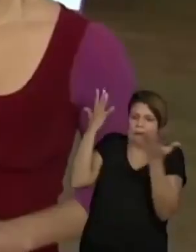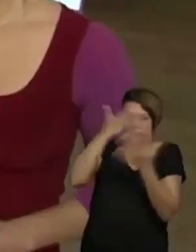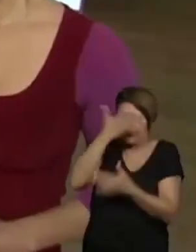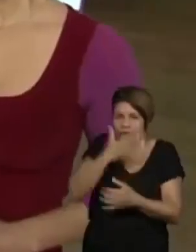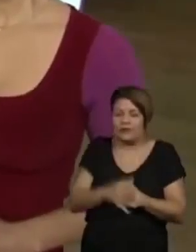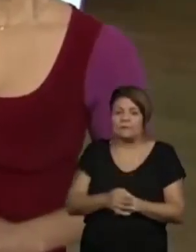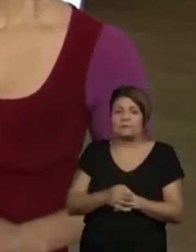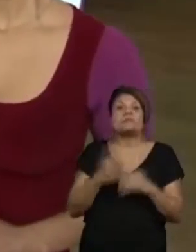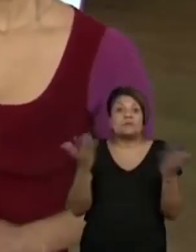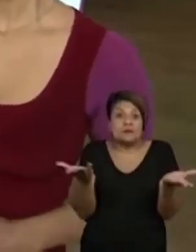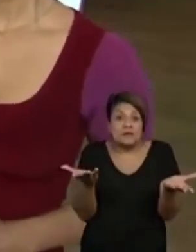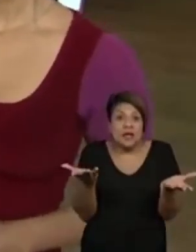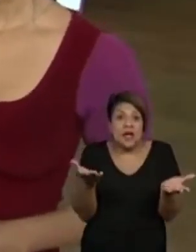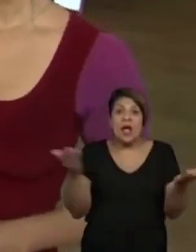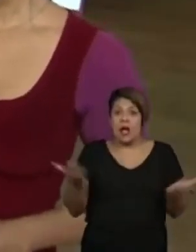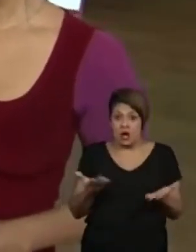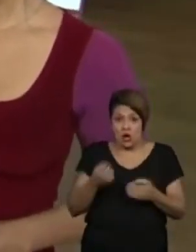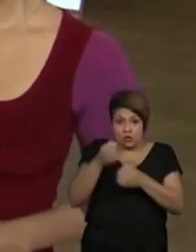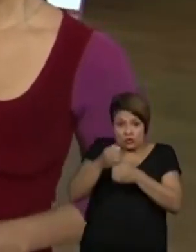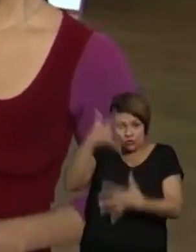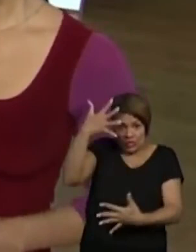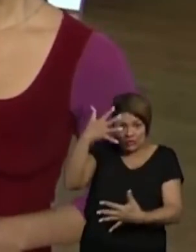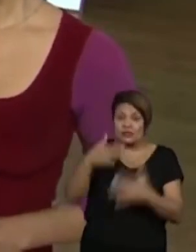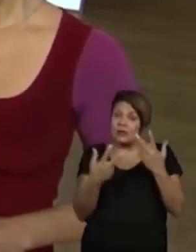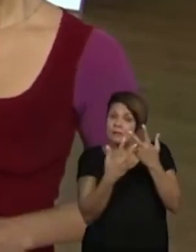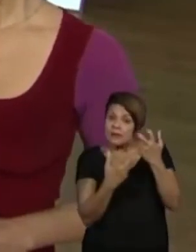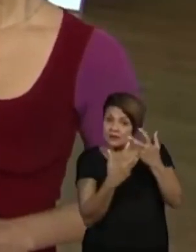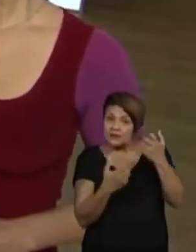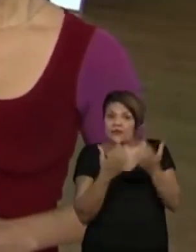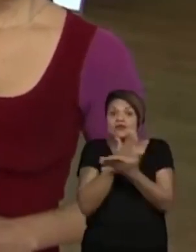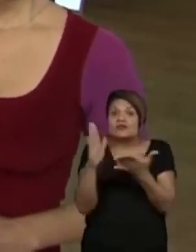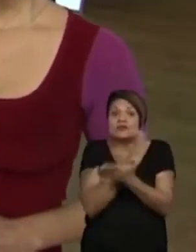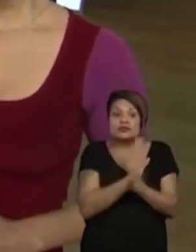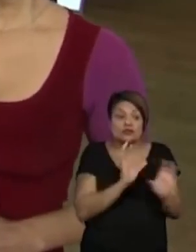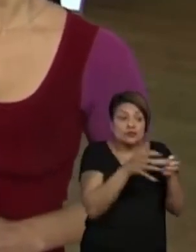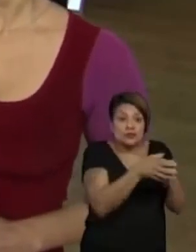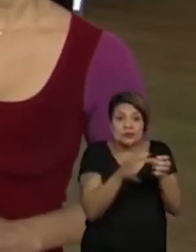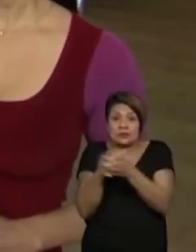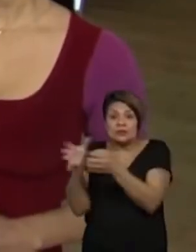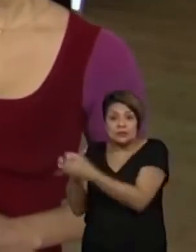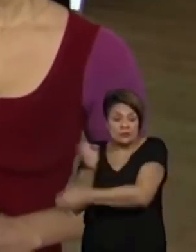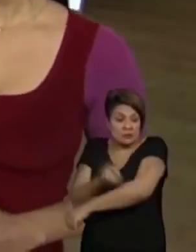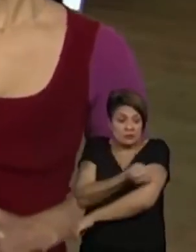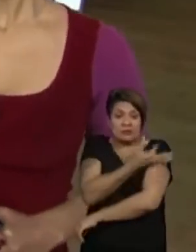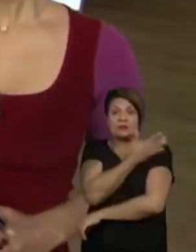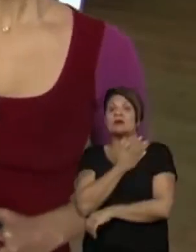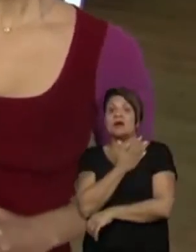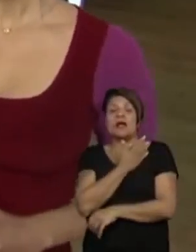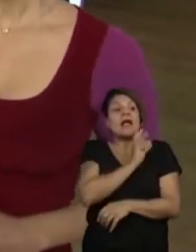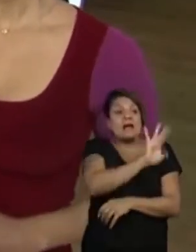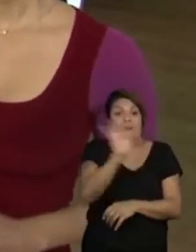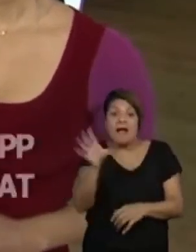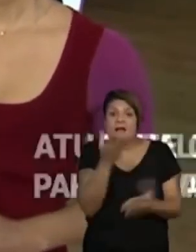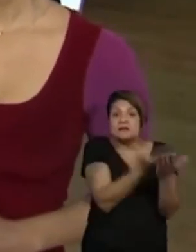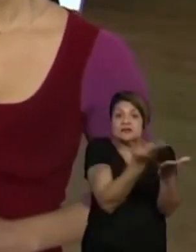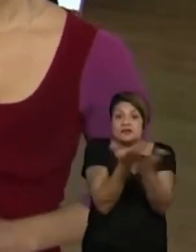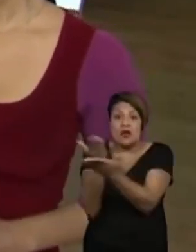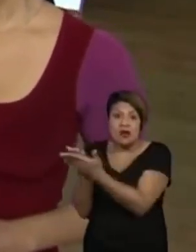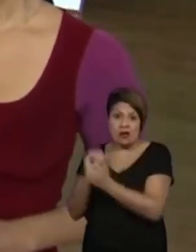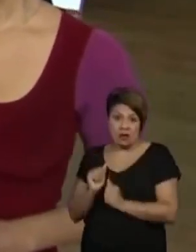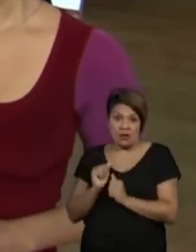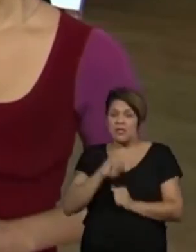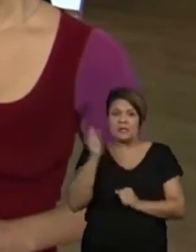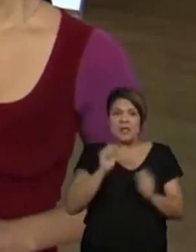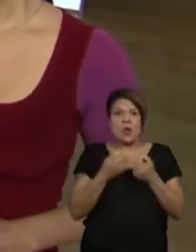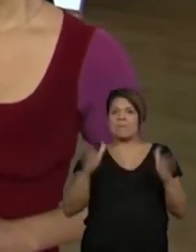né? Pois é, agora os chats nos aplicativos são divididos pelas séries e anos de cada escola e não mais para todos